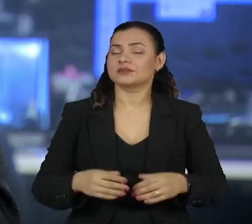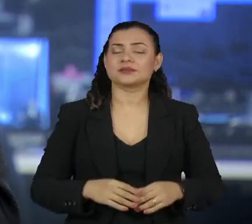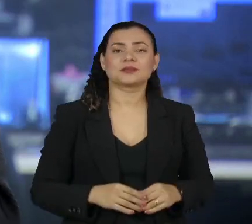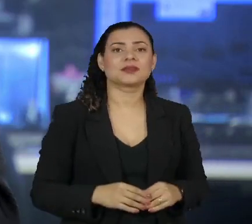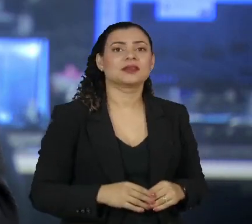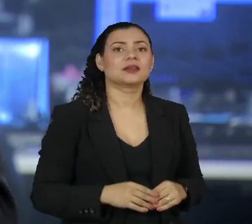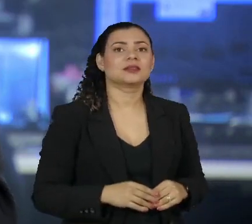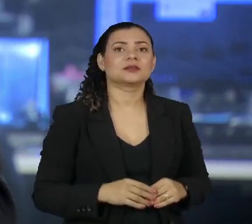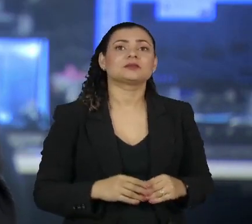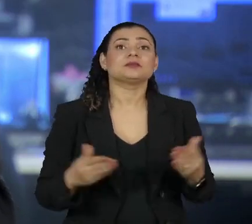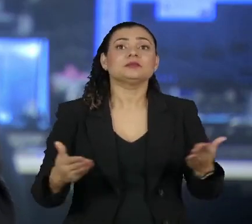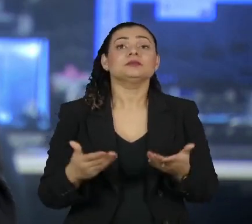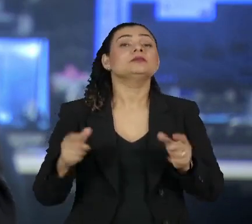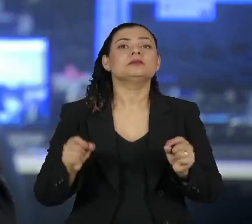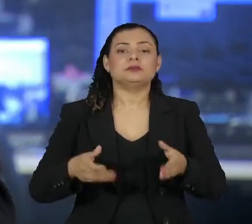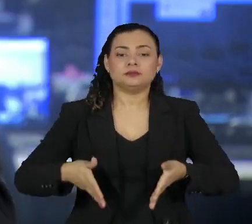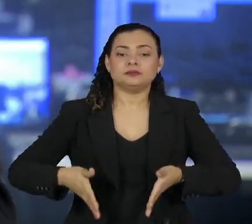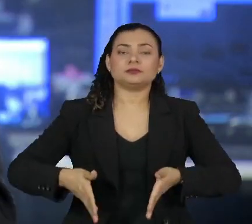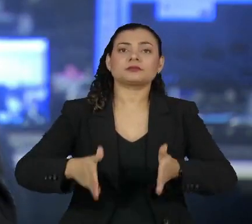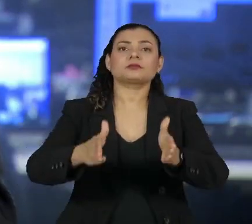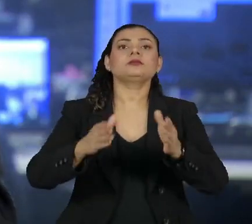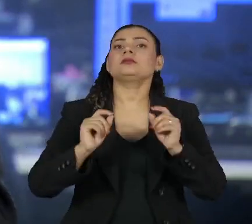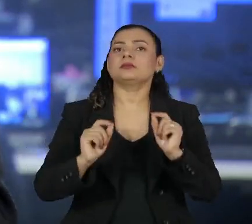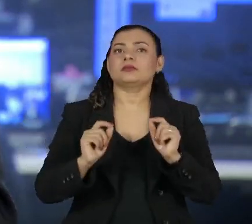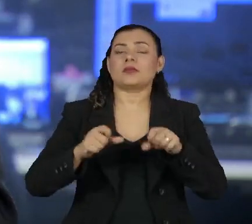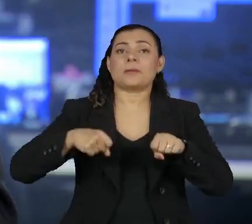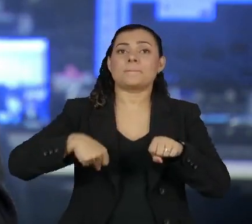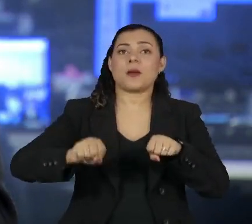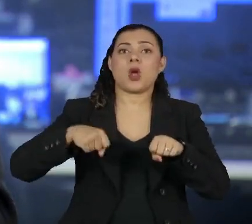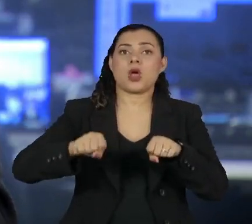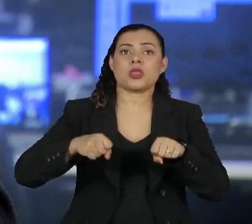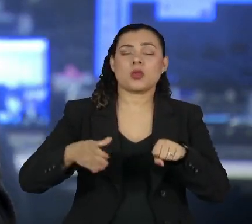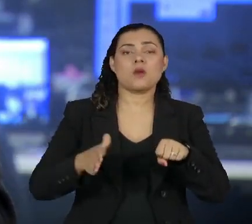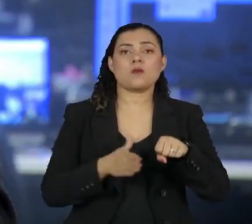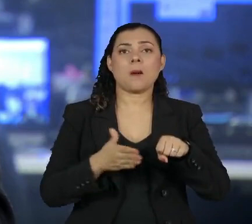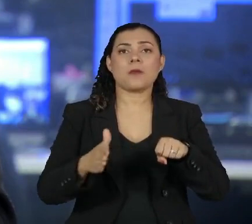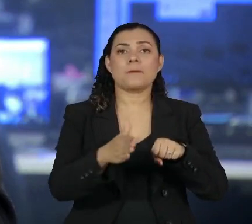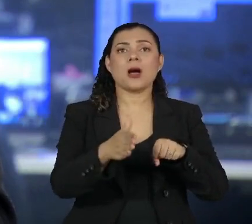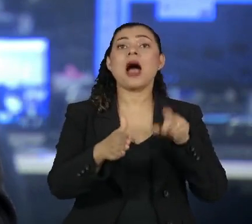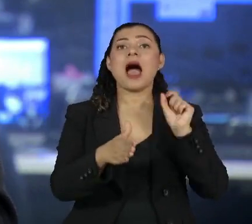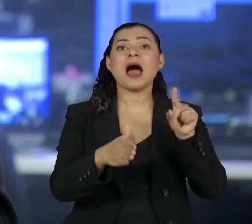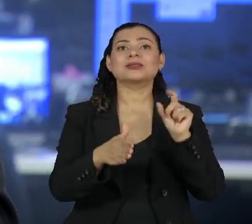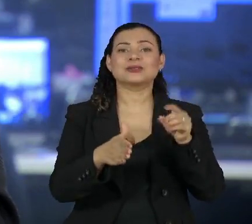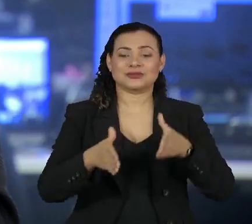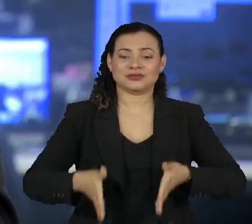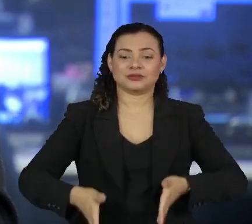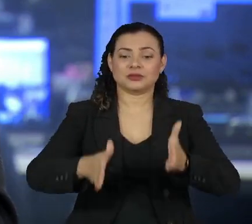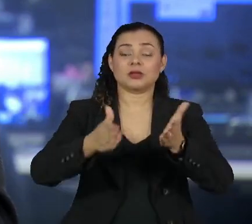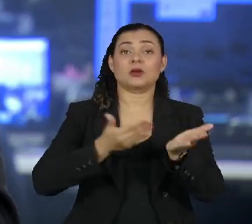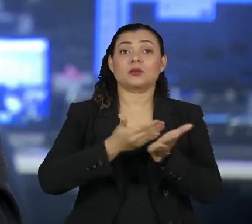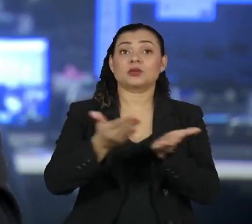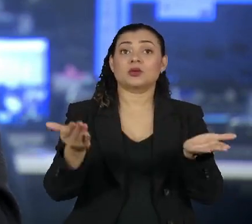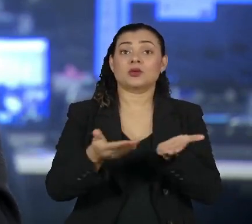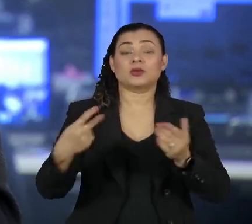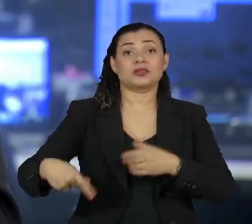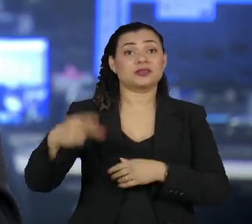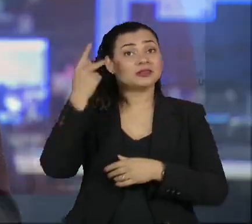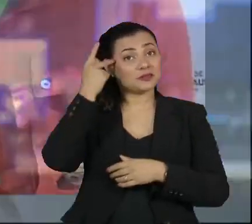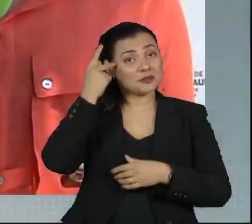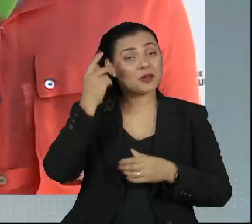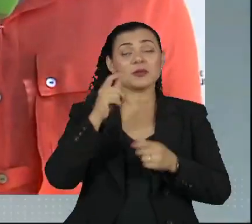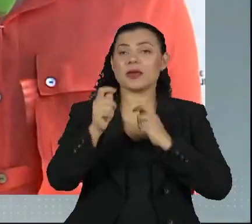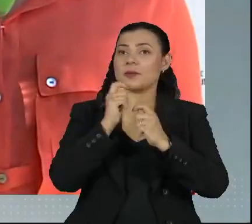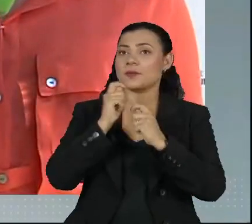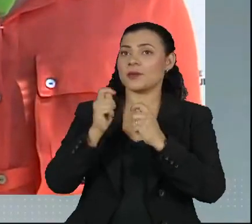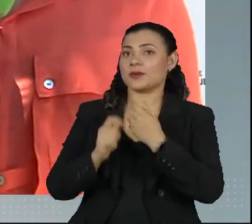um novo trecho da faixa exclusiva pro tráfico de motos a chamada faixa azul Começou a funcionar hoje em São Paulo a repórter